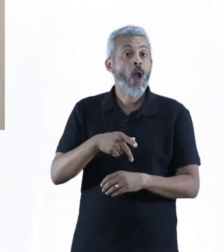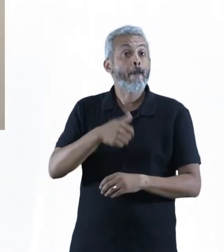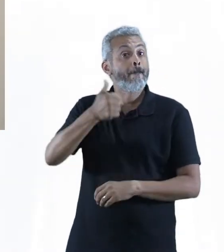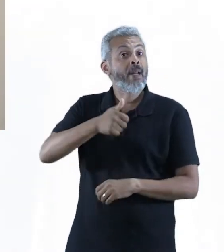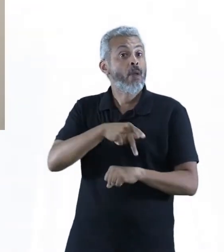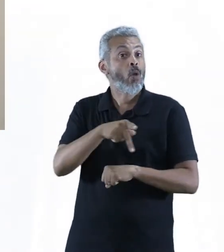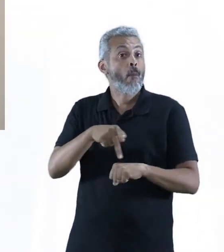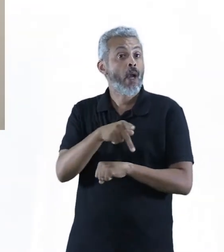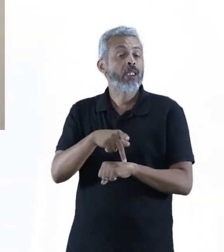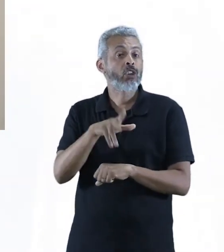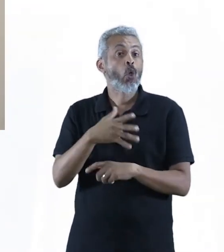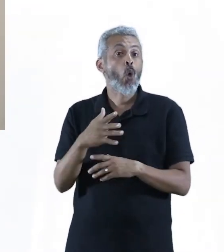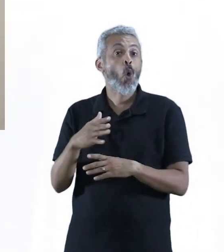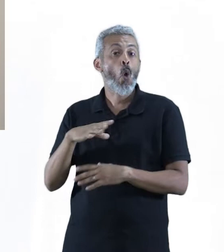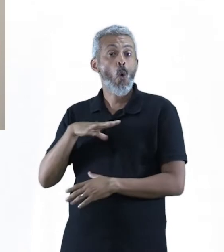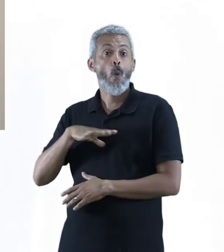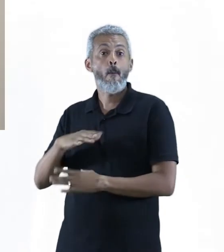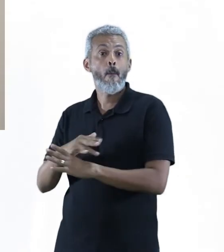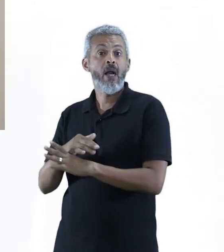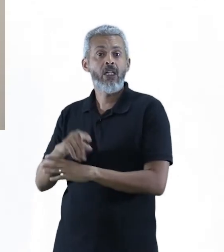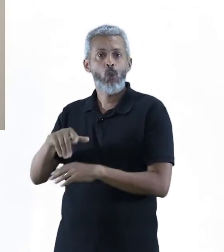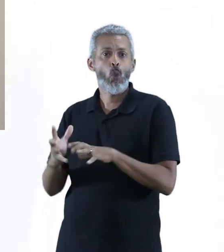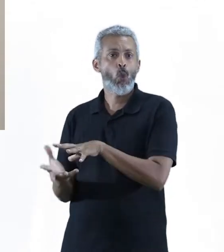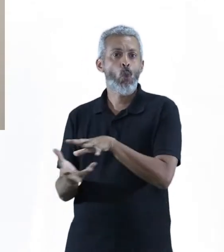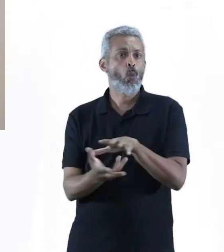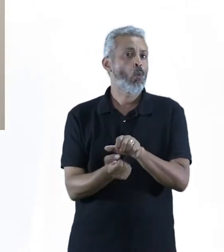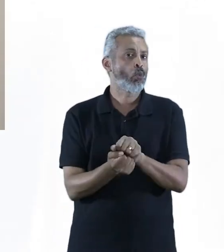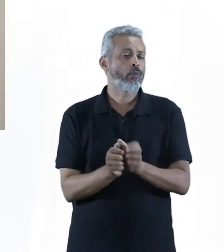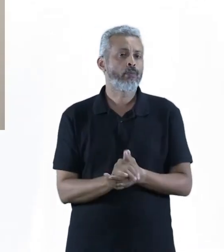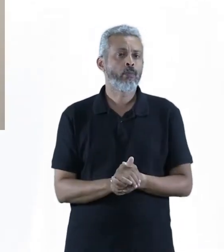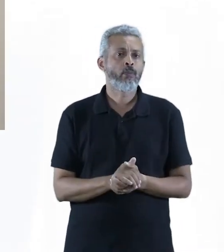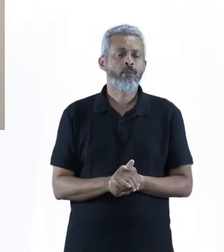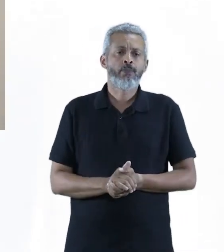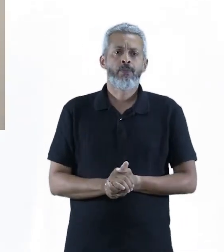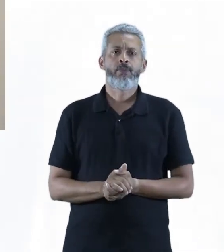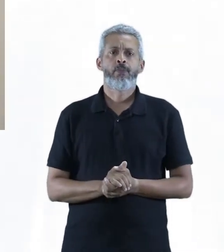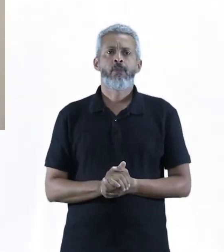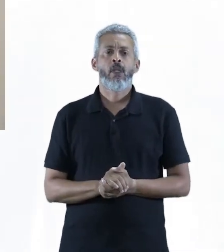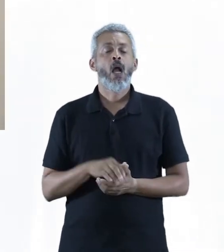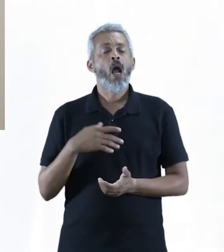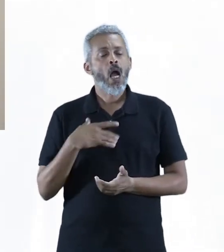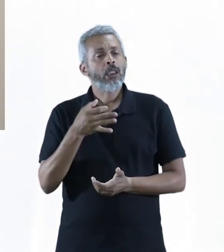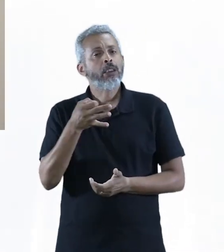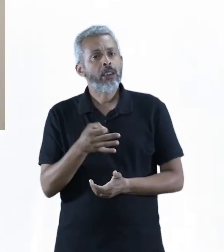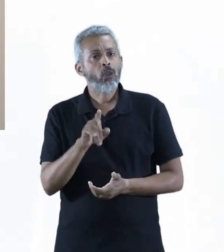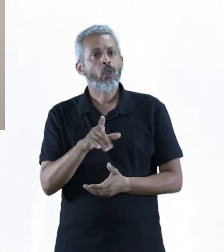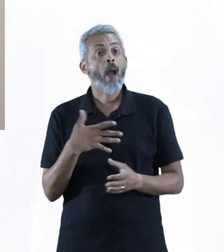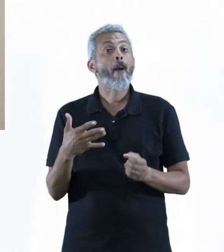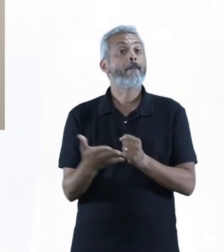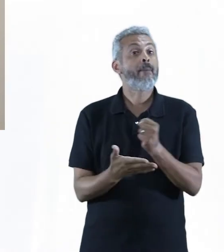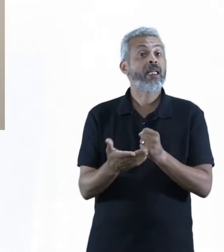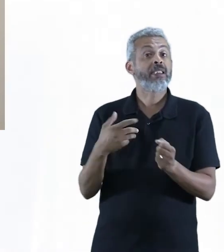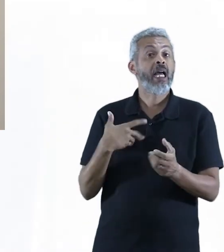tornou o primeiro país a se tornar urbano no mundo. Ou seja, o primeiro país urbano foi a Inglaterra.